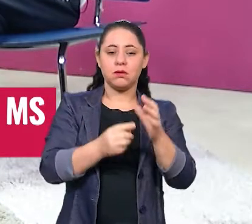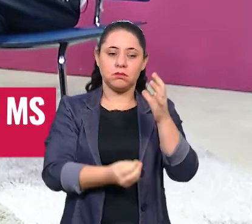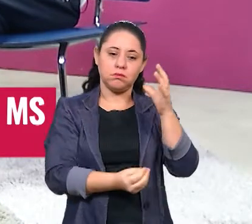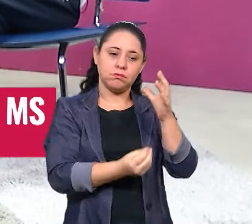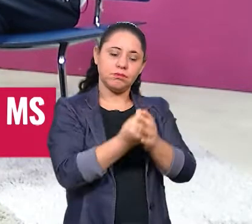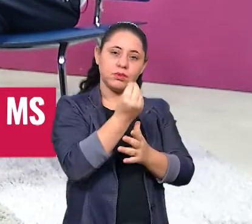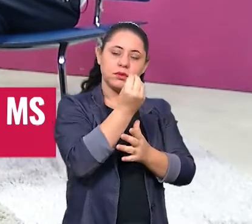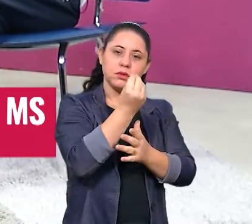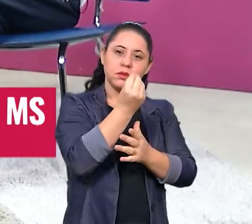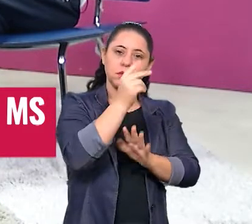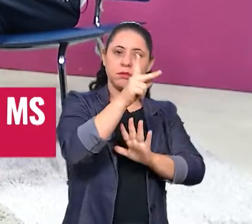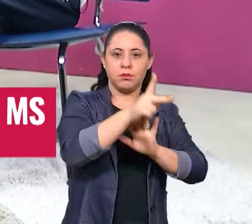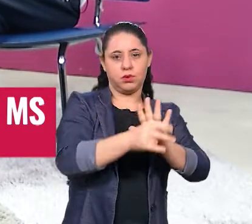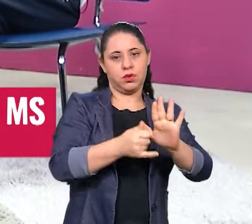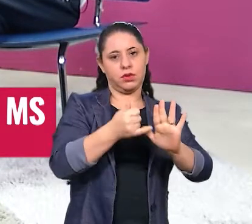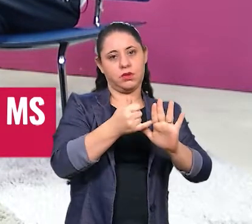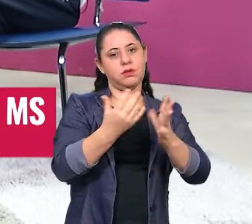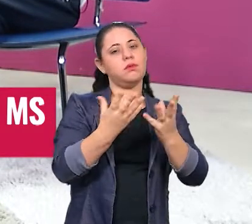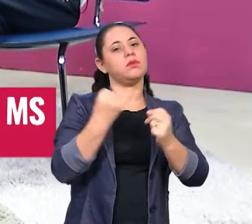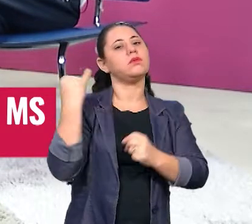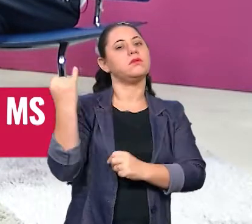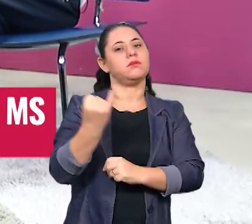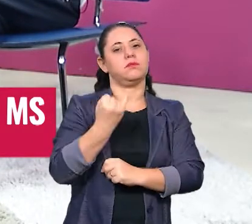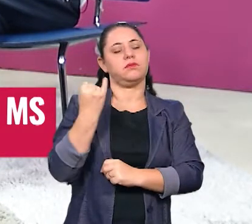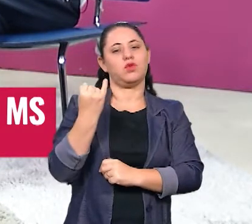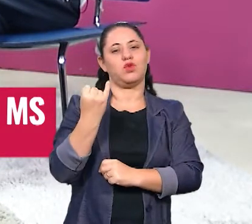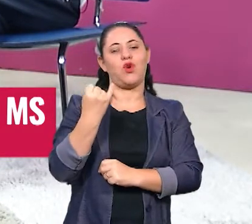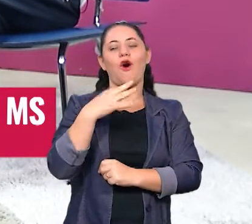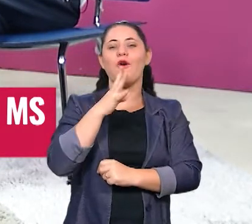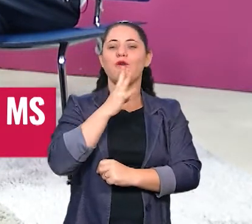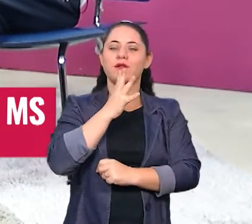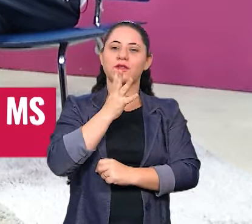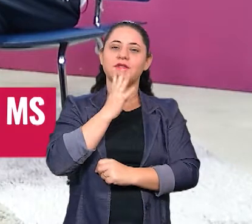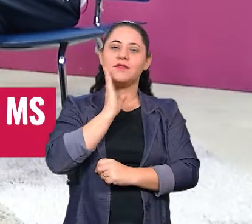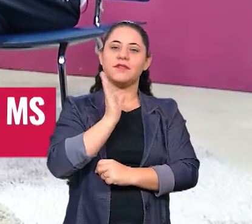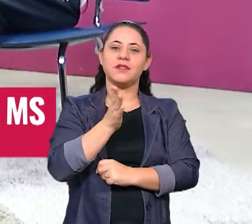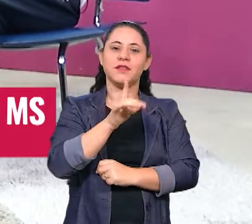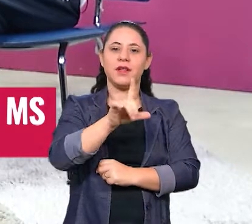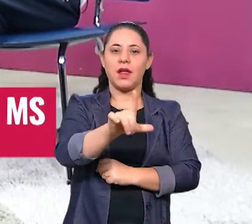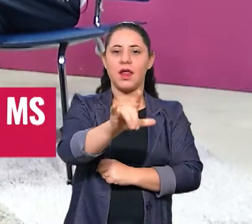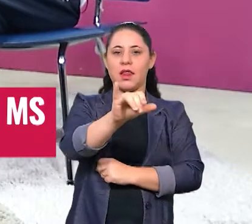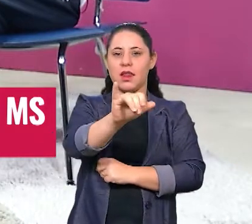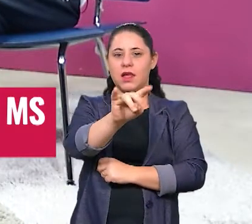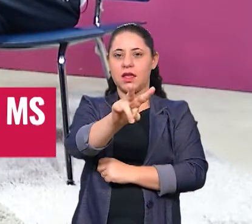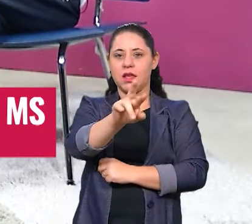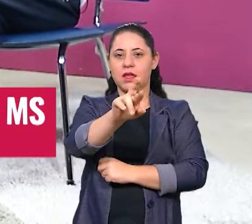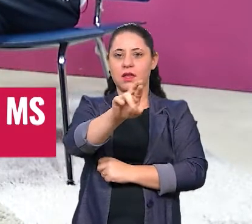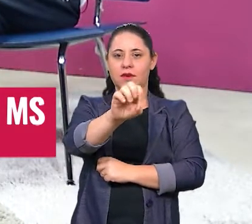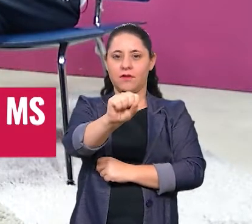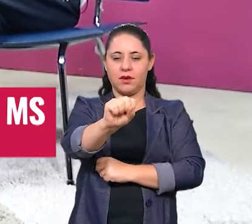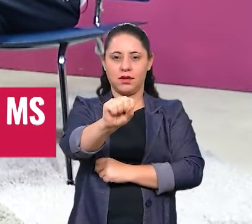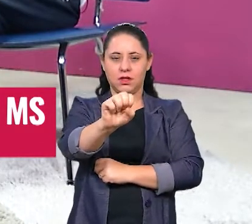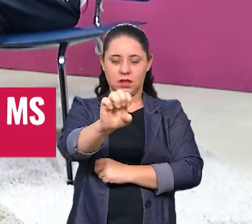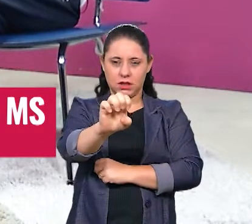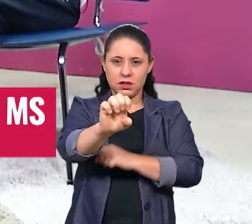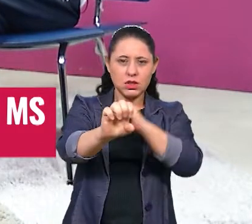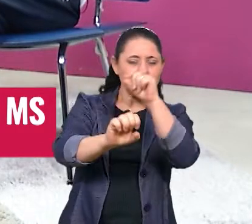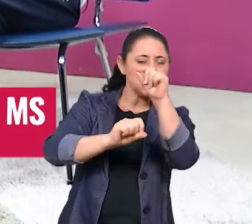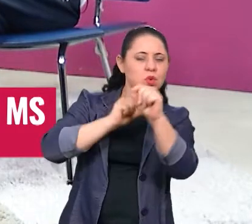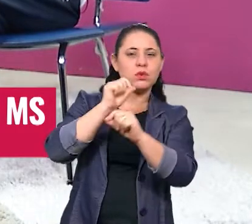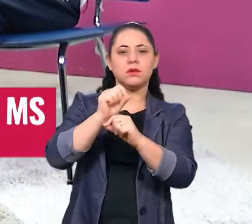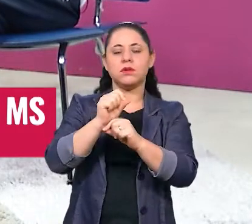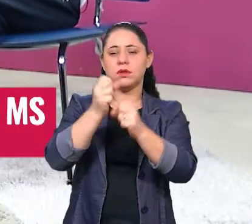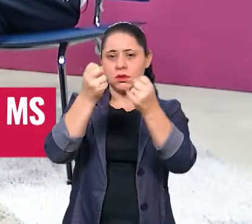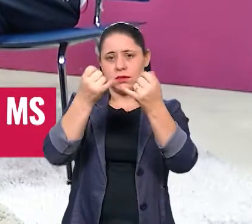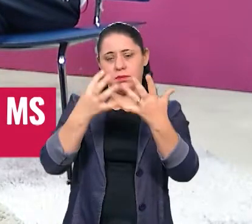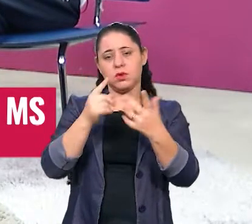muito importante que nós conhecemos, né, que é o Projeto Livres. Eu gostaria que a senhora explicasse para quem está nos assistindo o que é